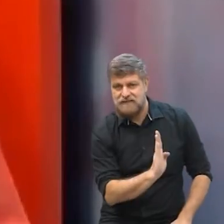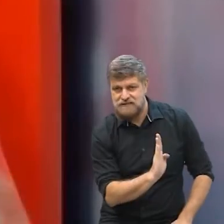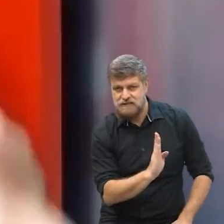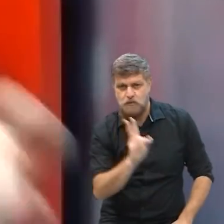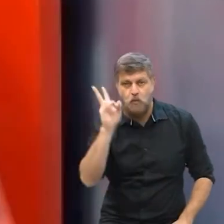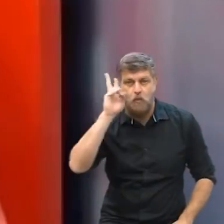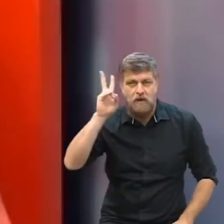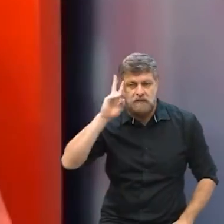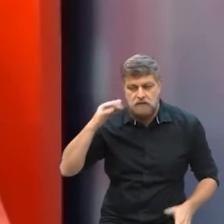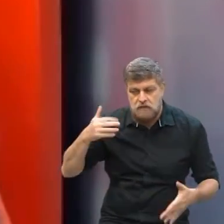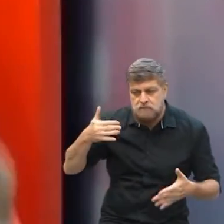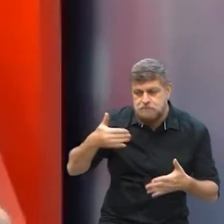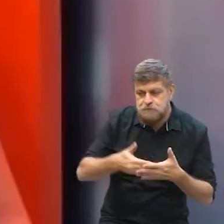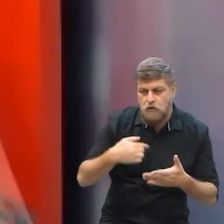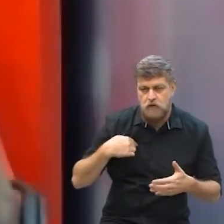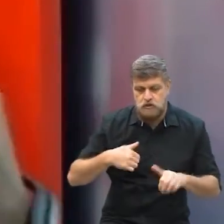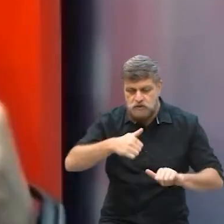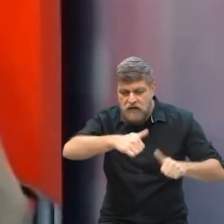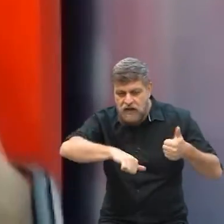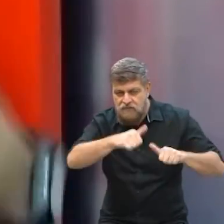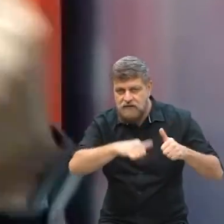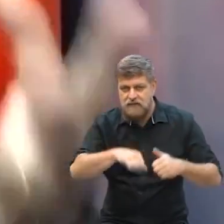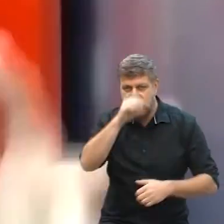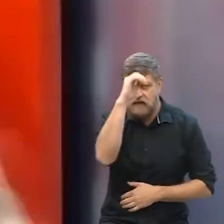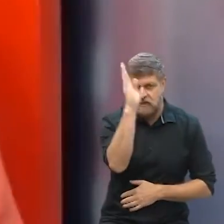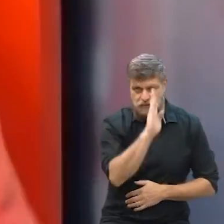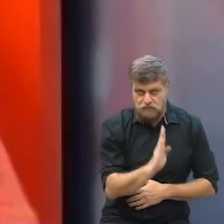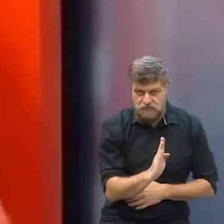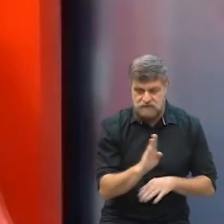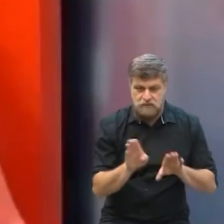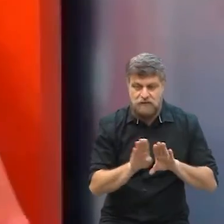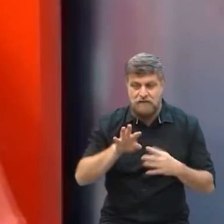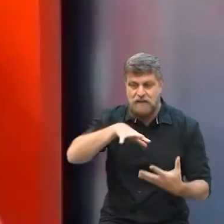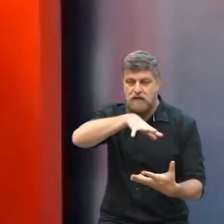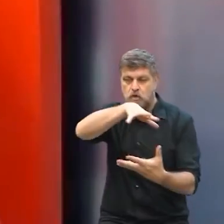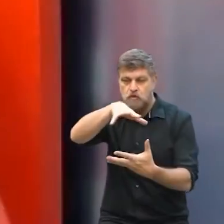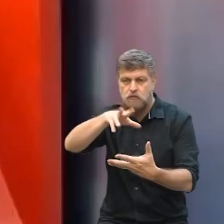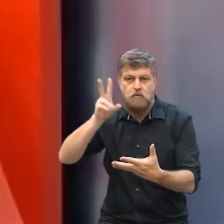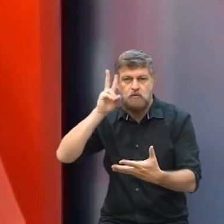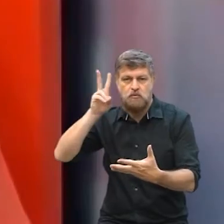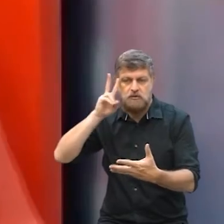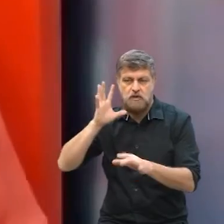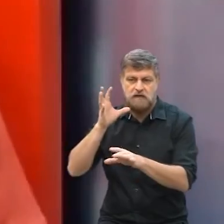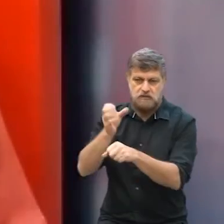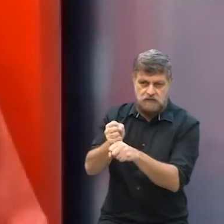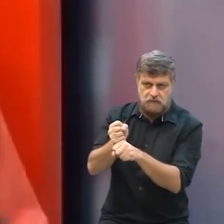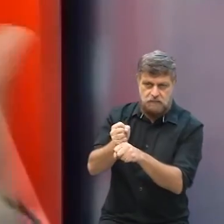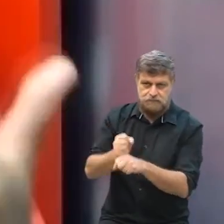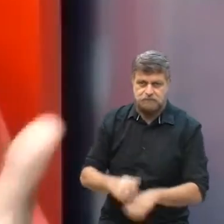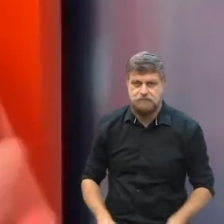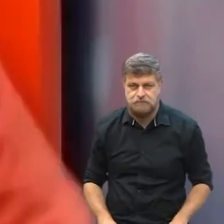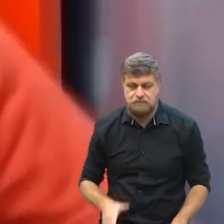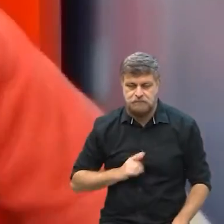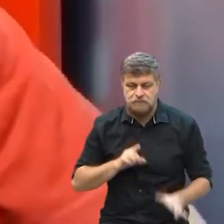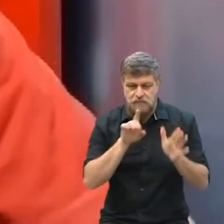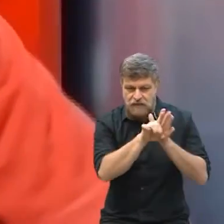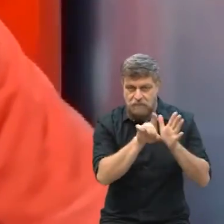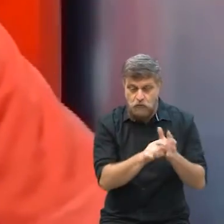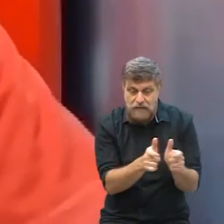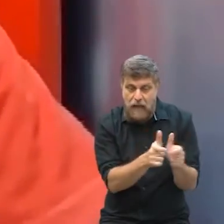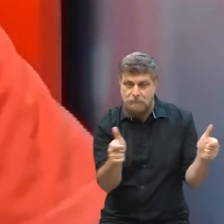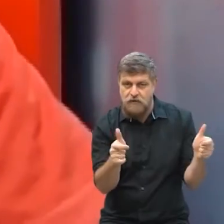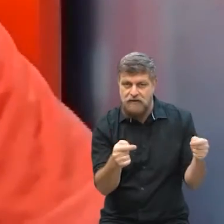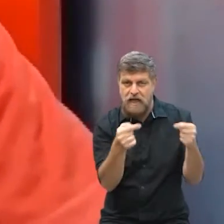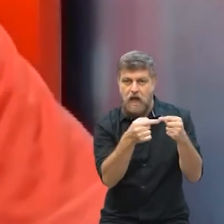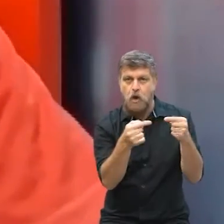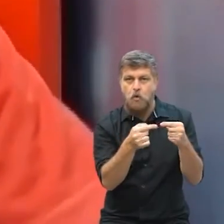gente acaba fazendo uma análise, né, em história do Brasil e história mundial ou história geral. Então, a maior parte das questões acabam